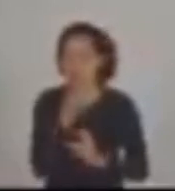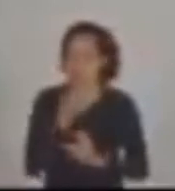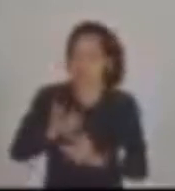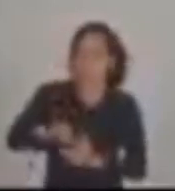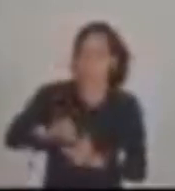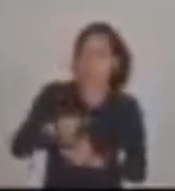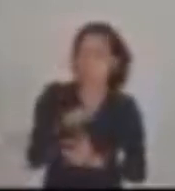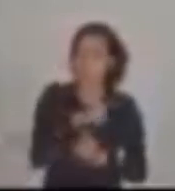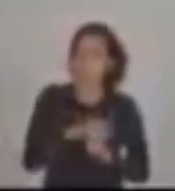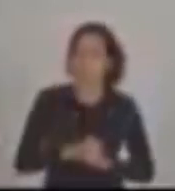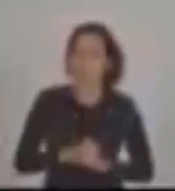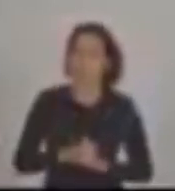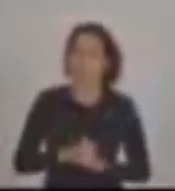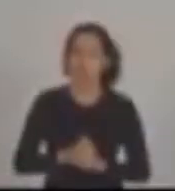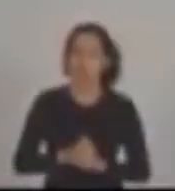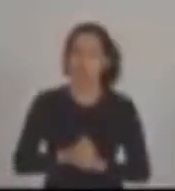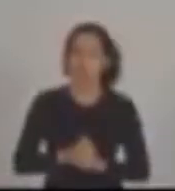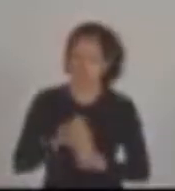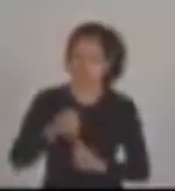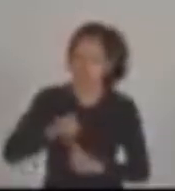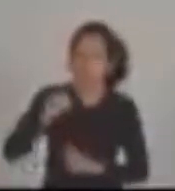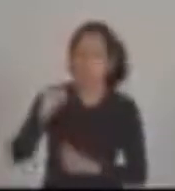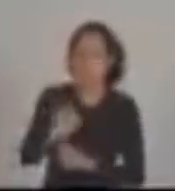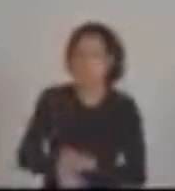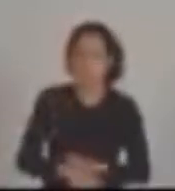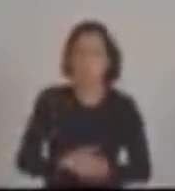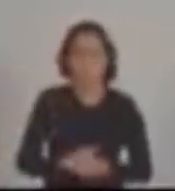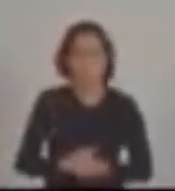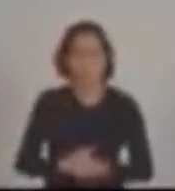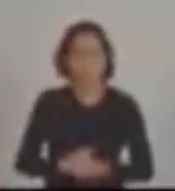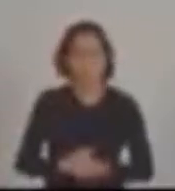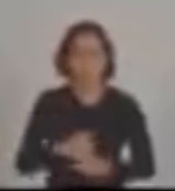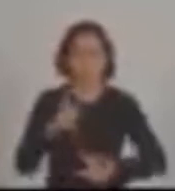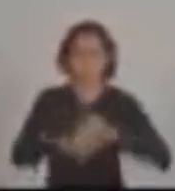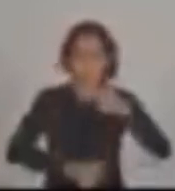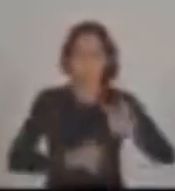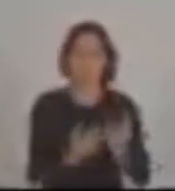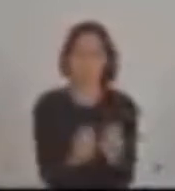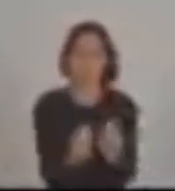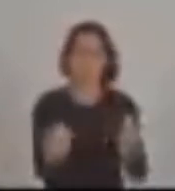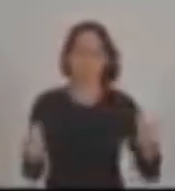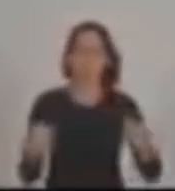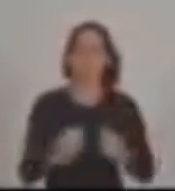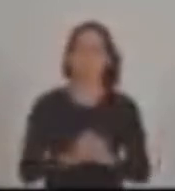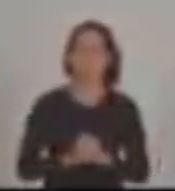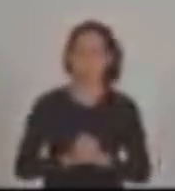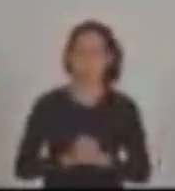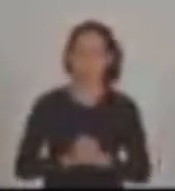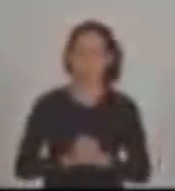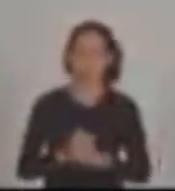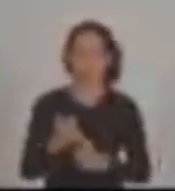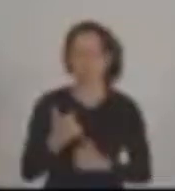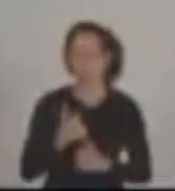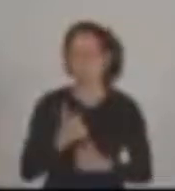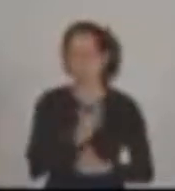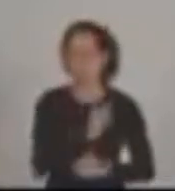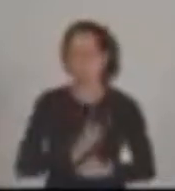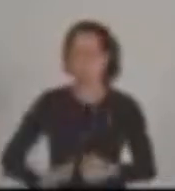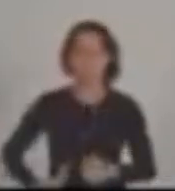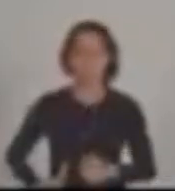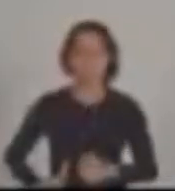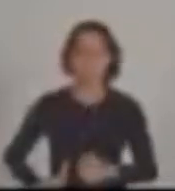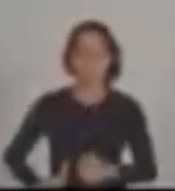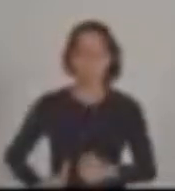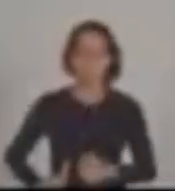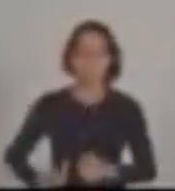sim, meu caro prefeito de Cachoeiro, que eu trabalhava muito. Eu não tinha um governador que colocasse a